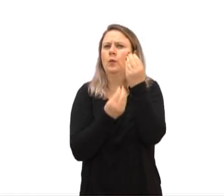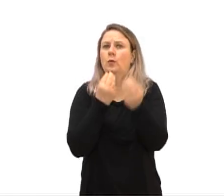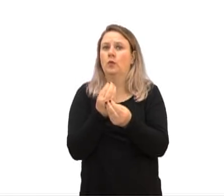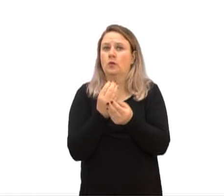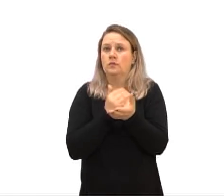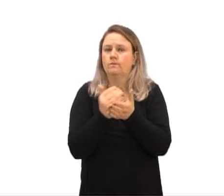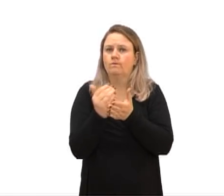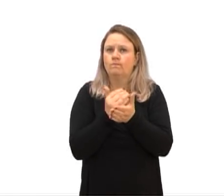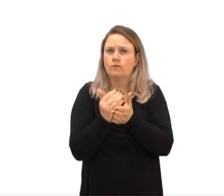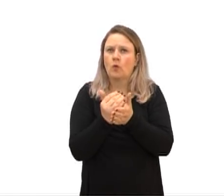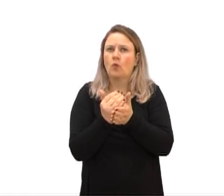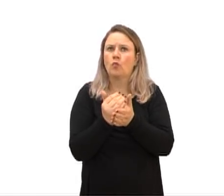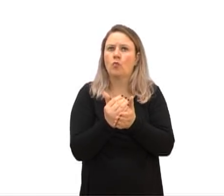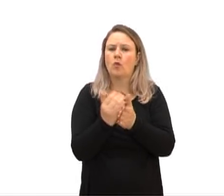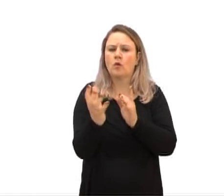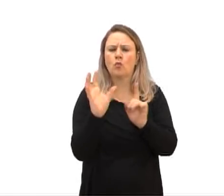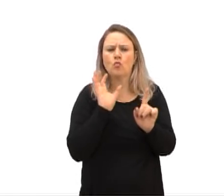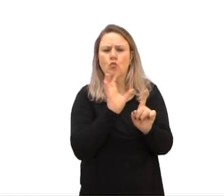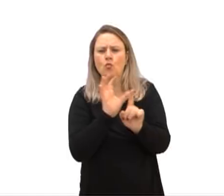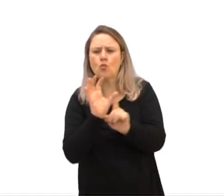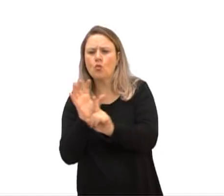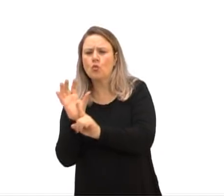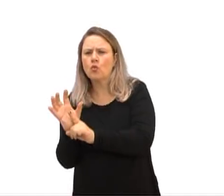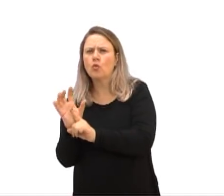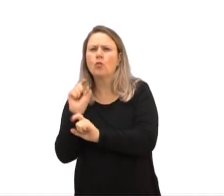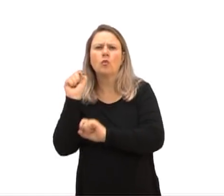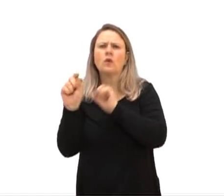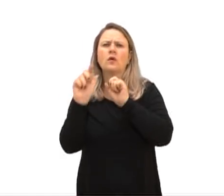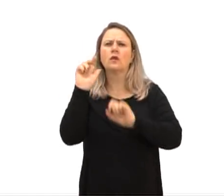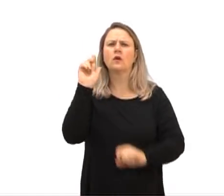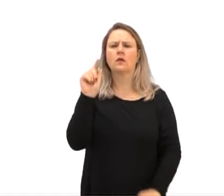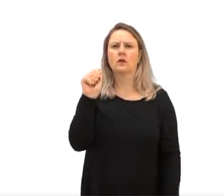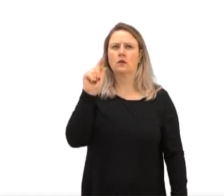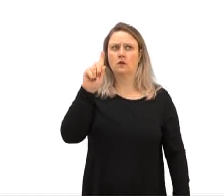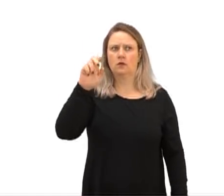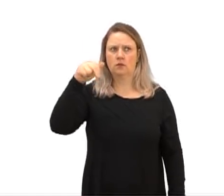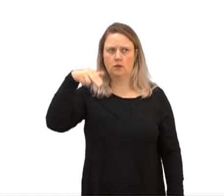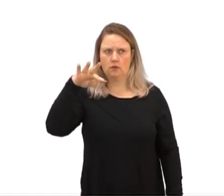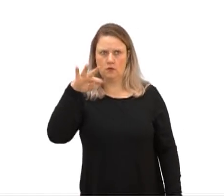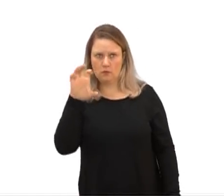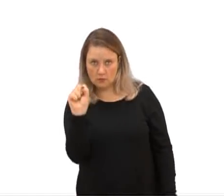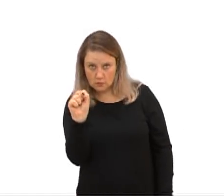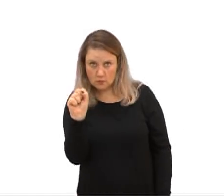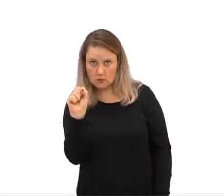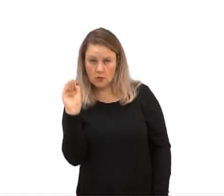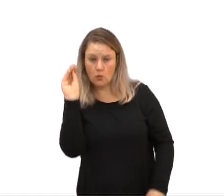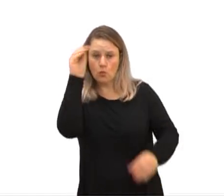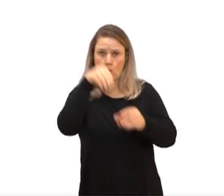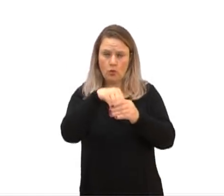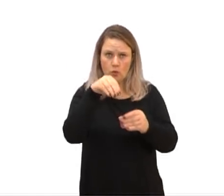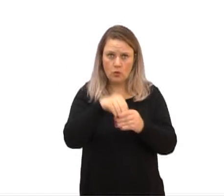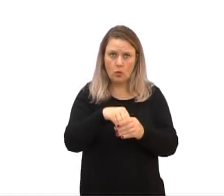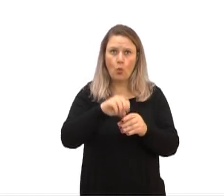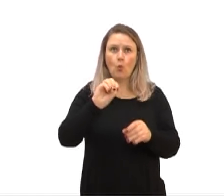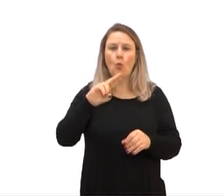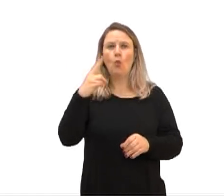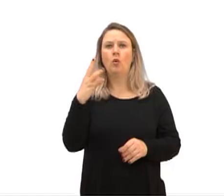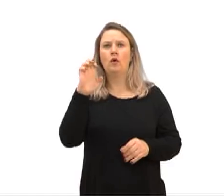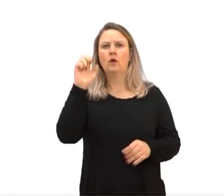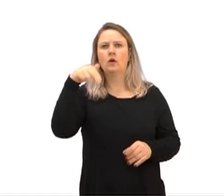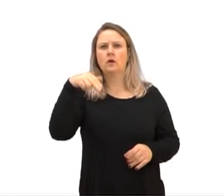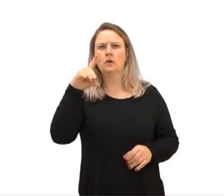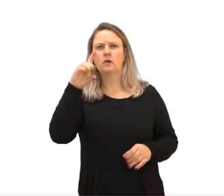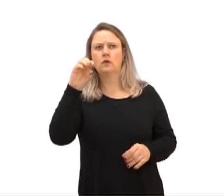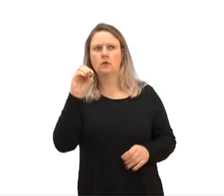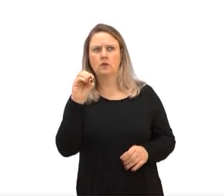da interferência de agentes. Agentes que a gente vai chamar, então, de internos ou endógenos. Então, vamos